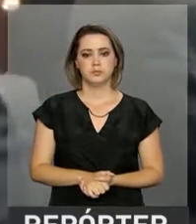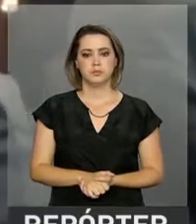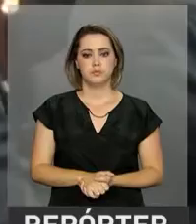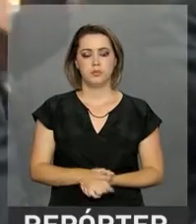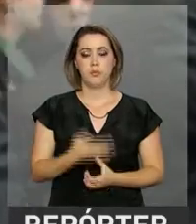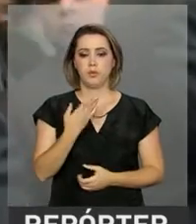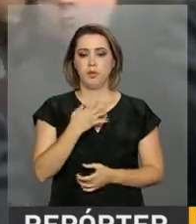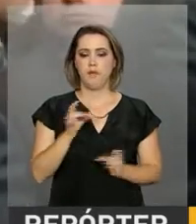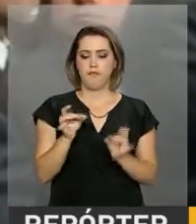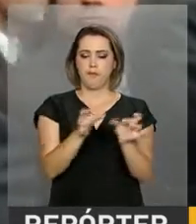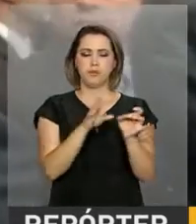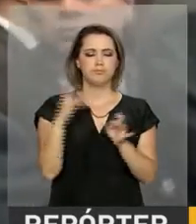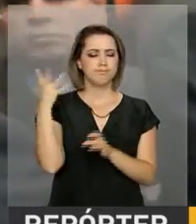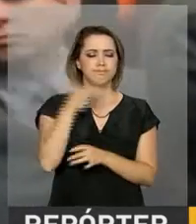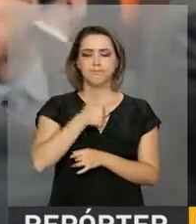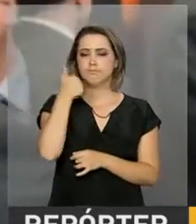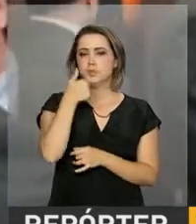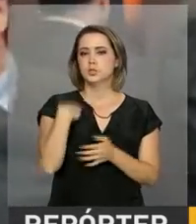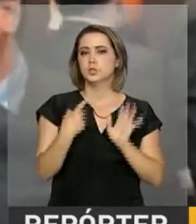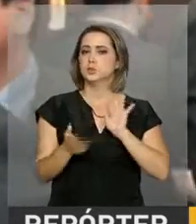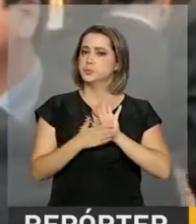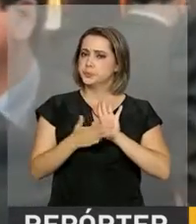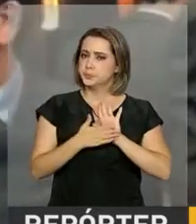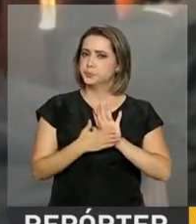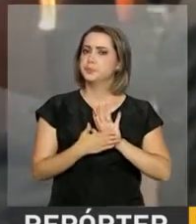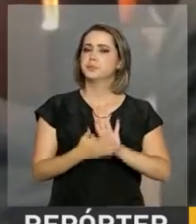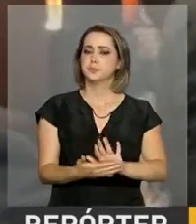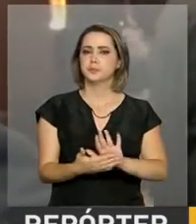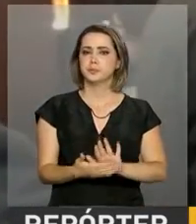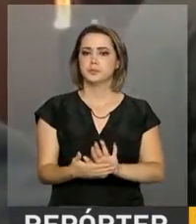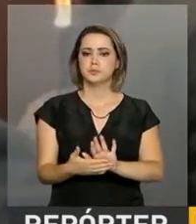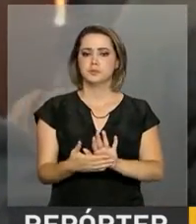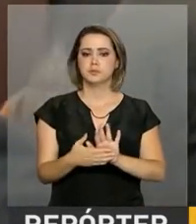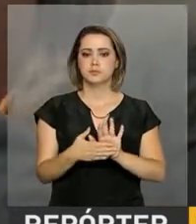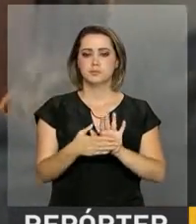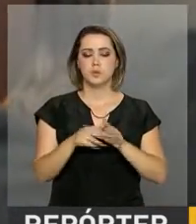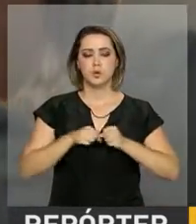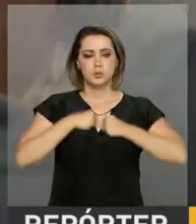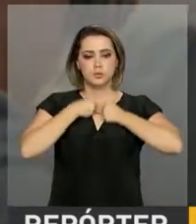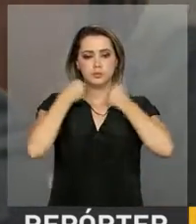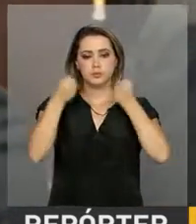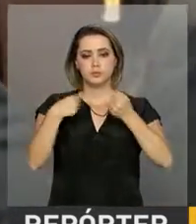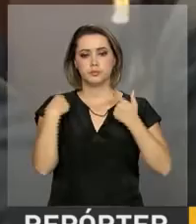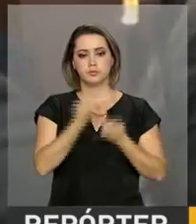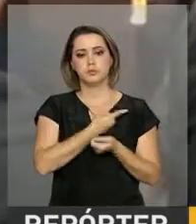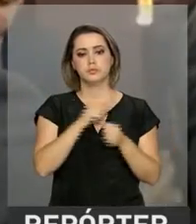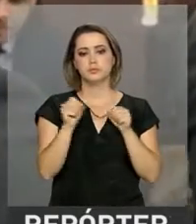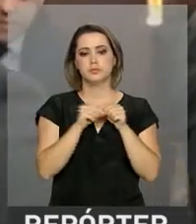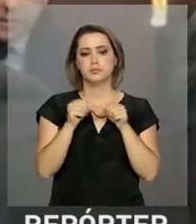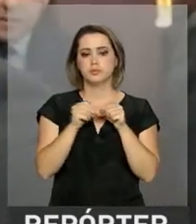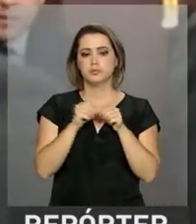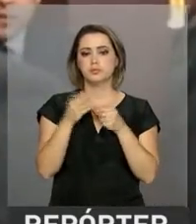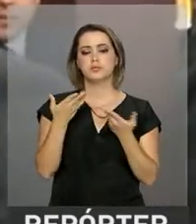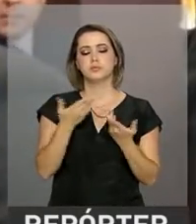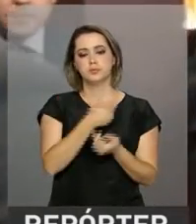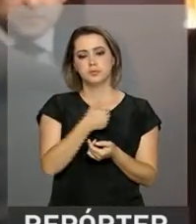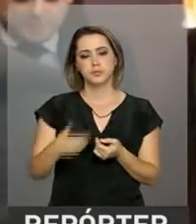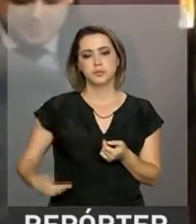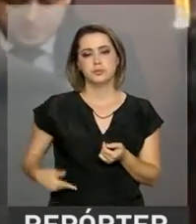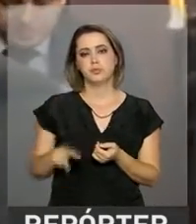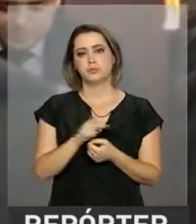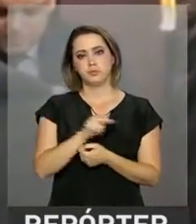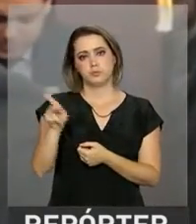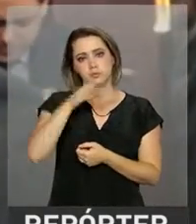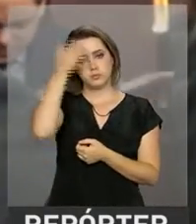O leilão foi um sucesso, uma demonstração de que o esforço que estamos fazendo, que o governo presidente Temer